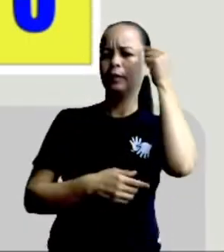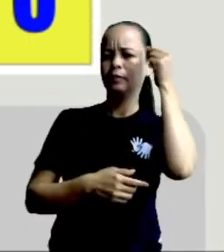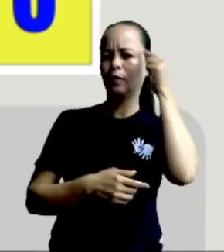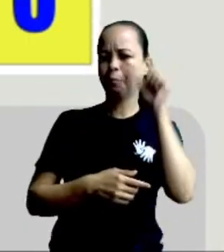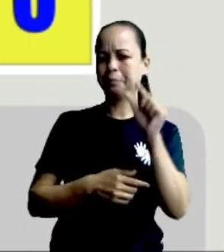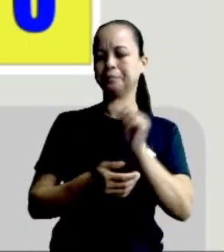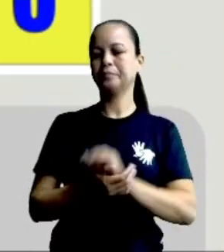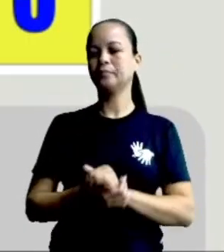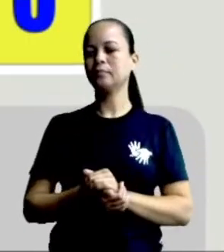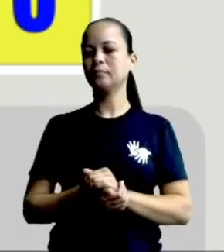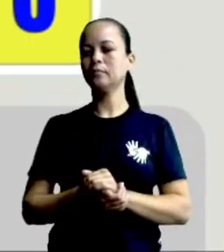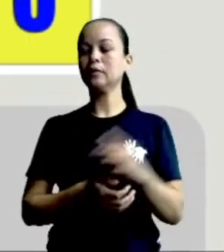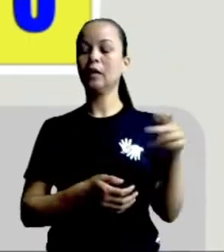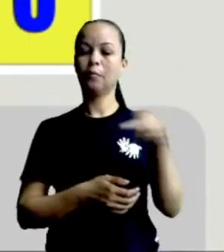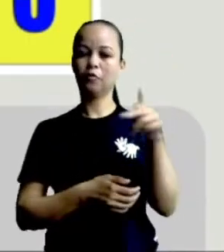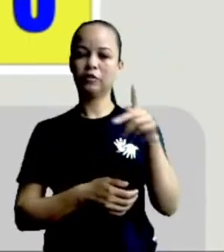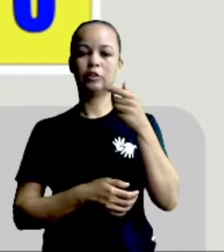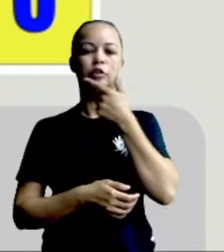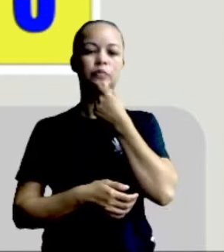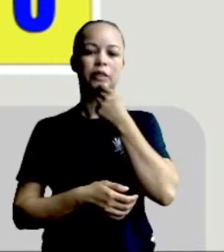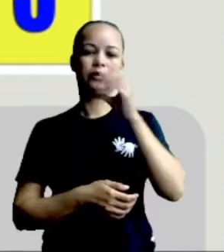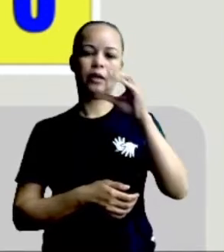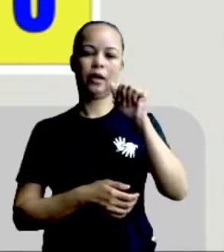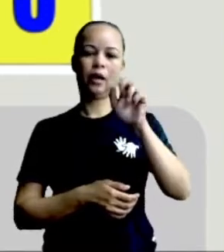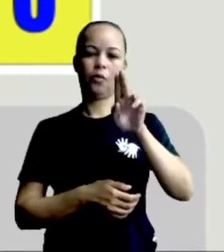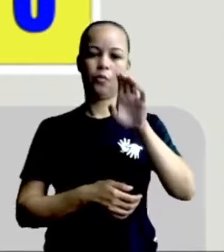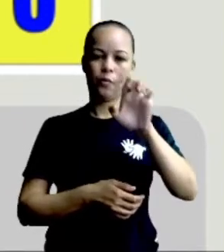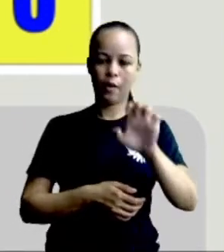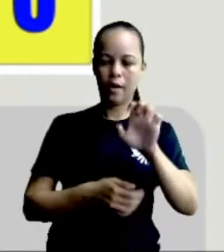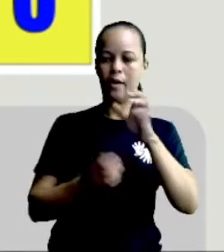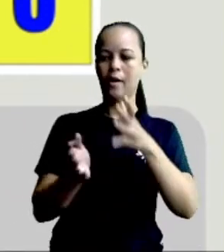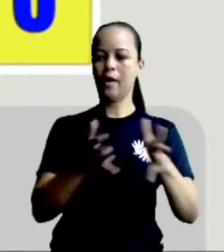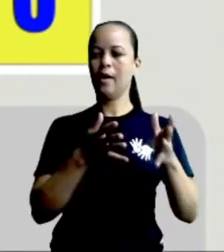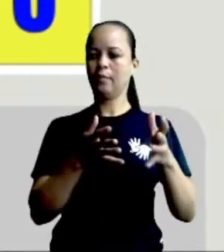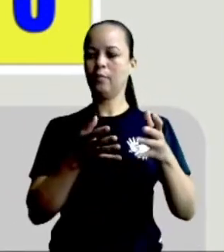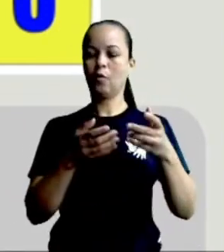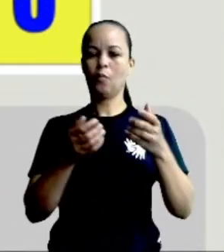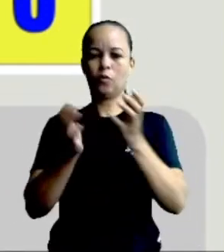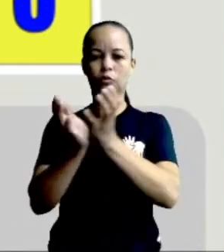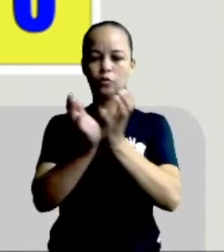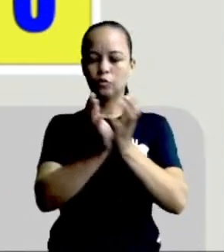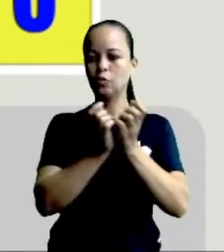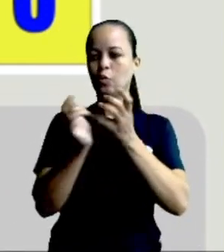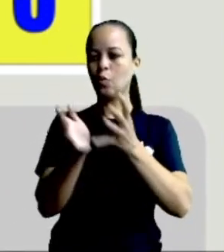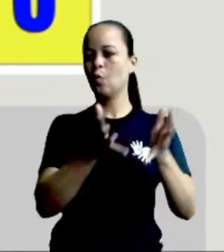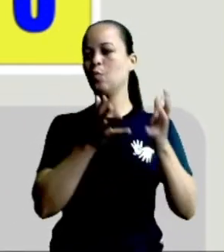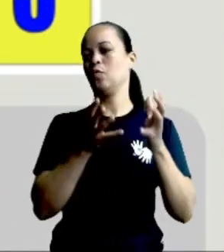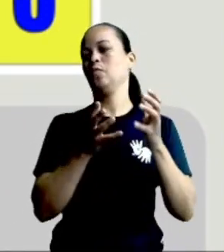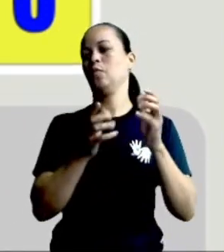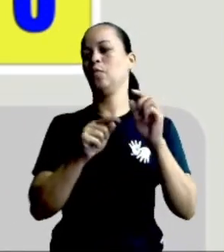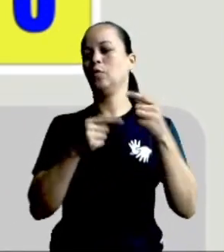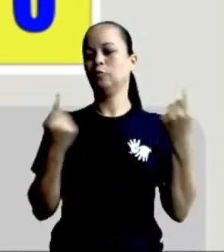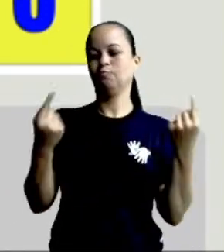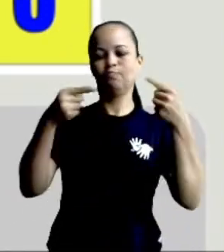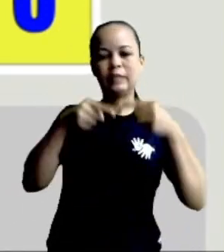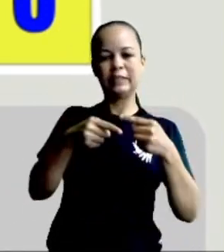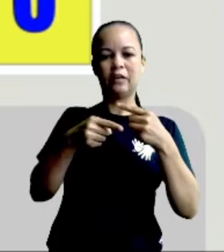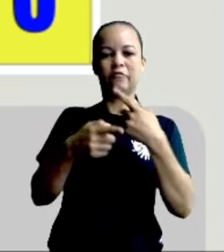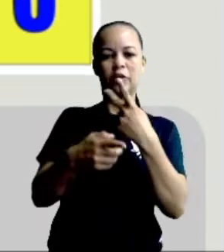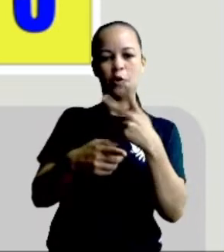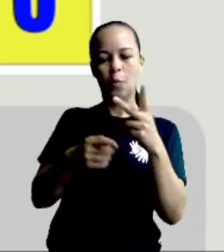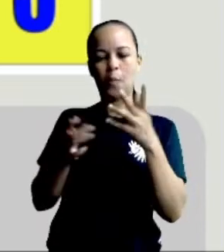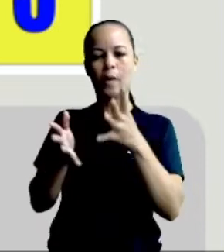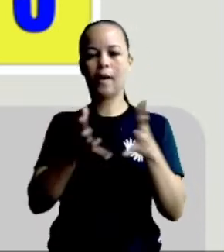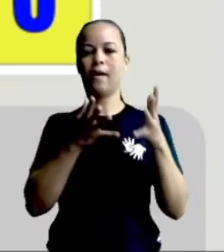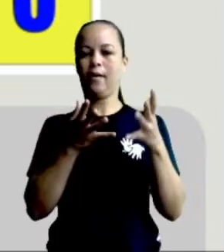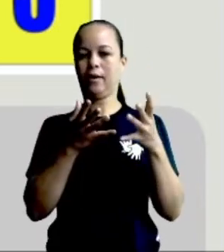de Cauê propôs um desafio para a sua turma com um jogo de cartas. Cada grupo deveria formar números